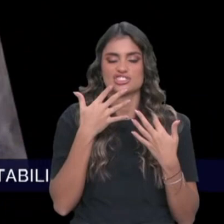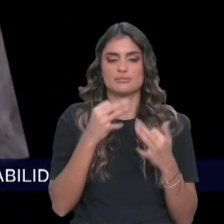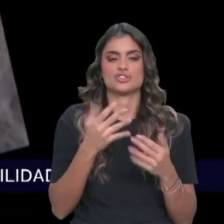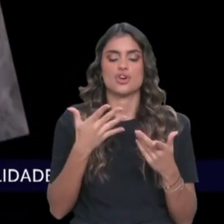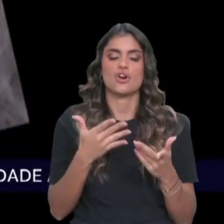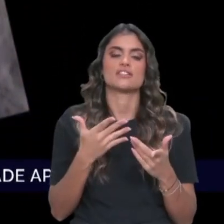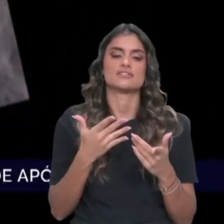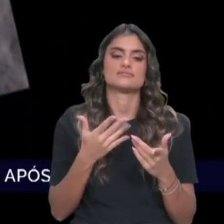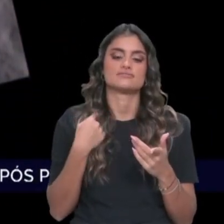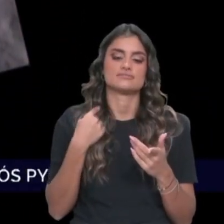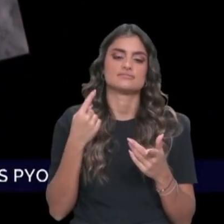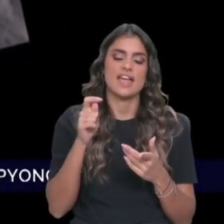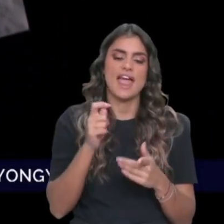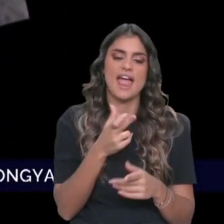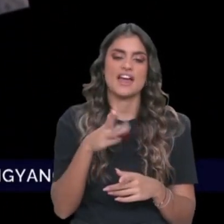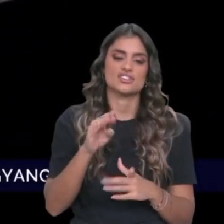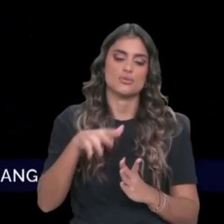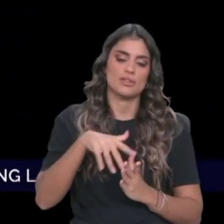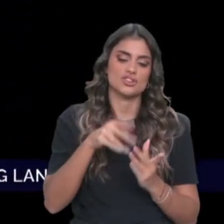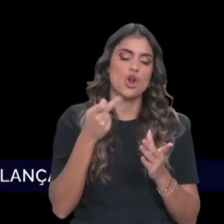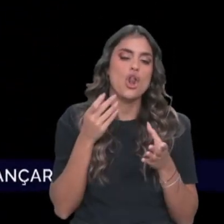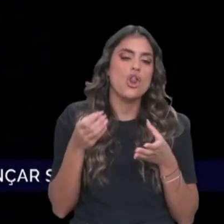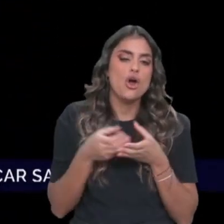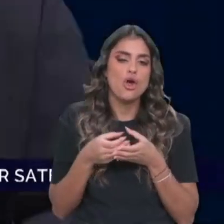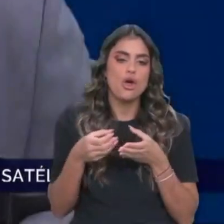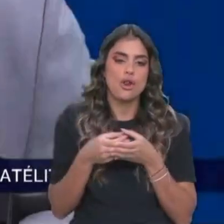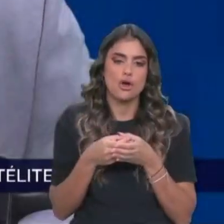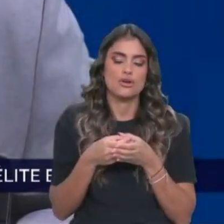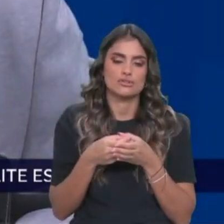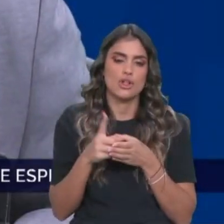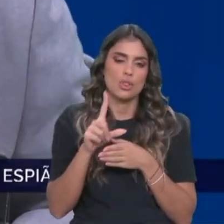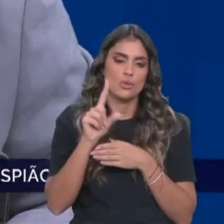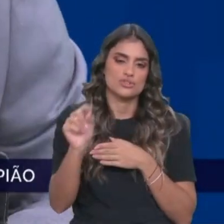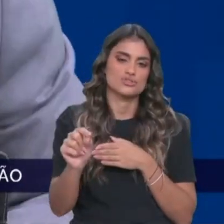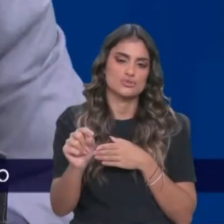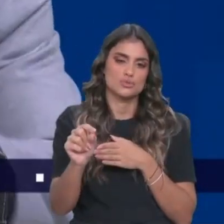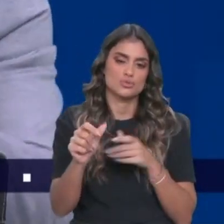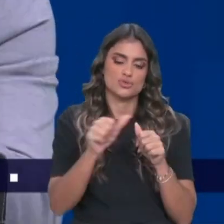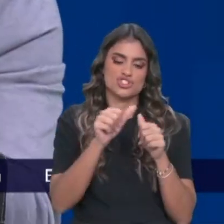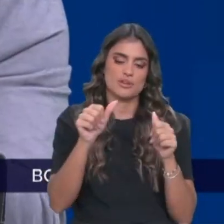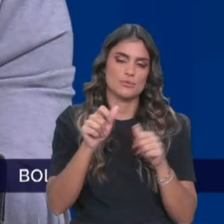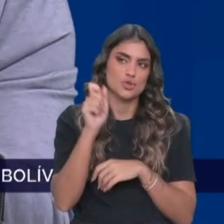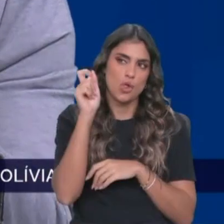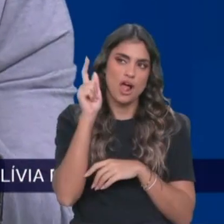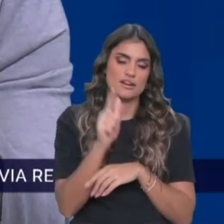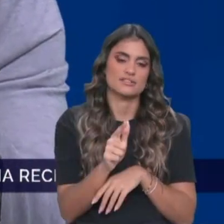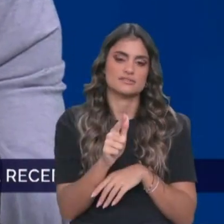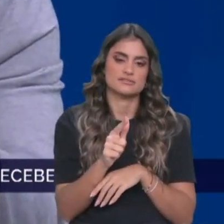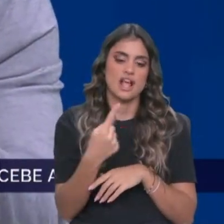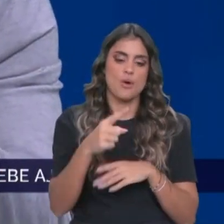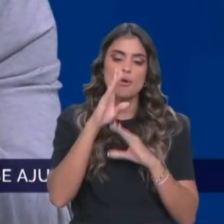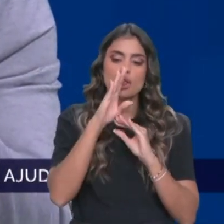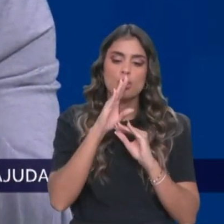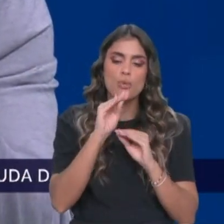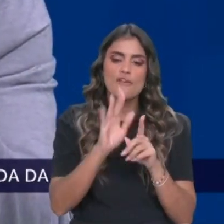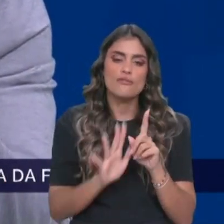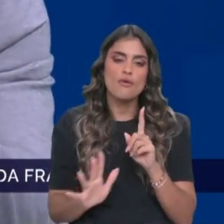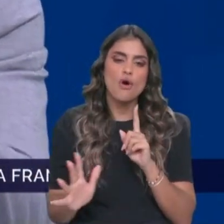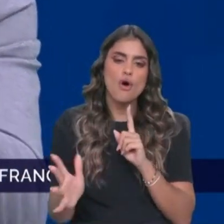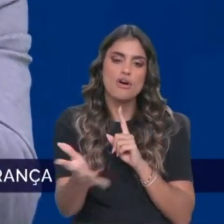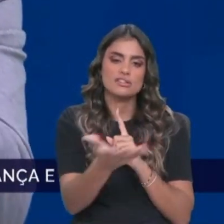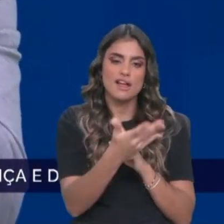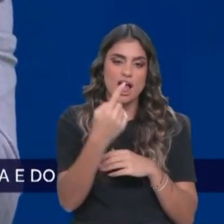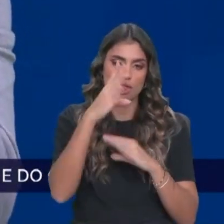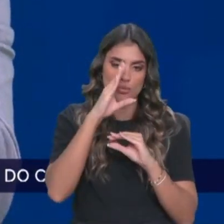um salto a Eris. Eris é um planeta anão, que está nos confins do Sistema Solar, muito para além de Plutão. E tem uma pequenina lua à sua volta. Uma pequenina